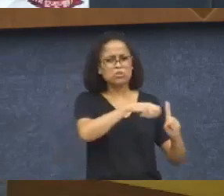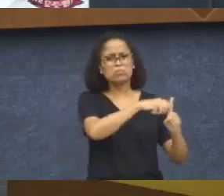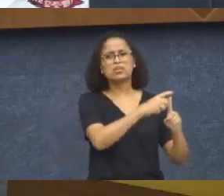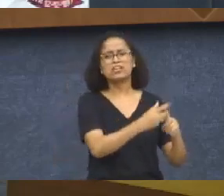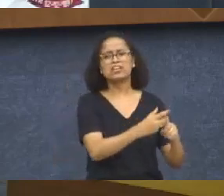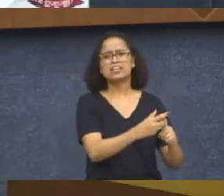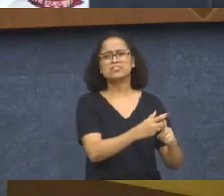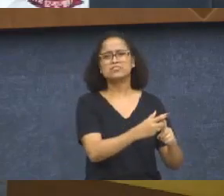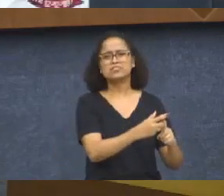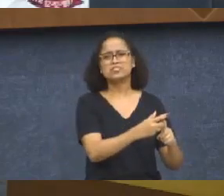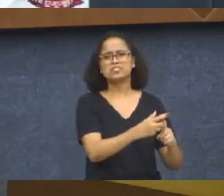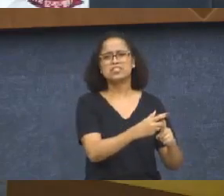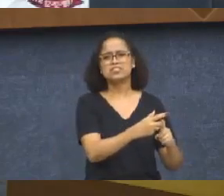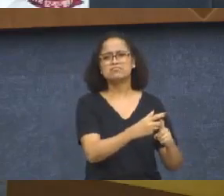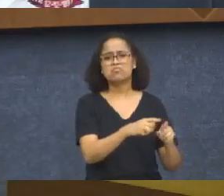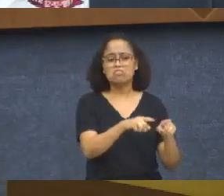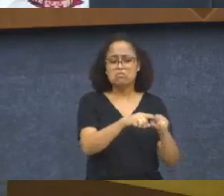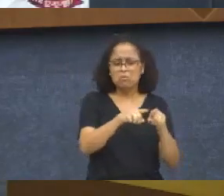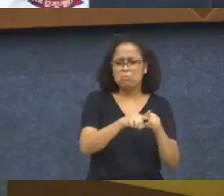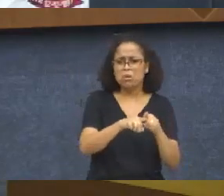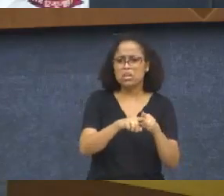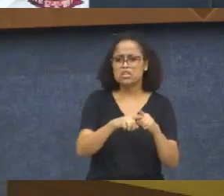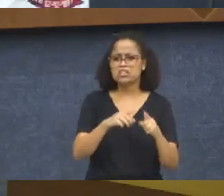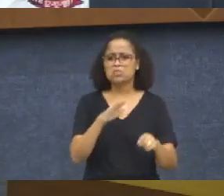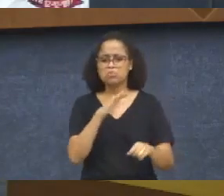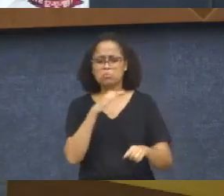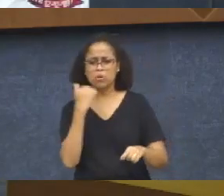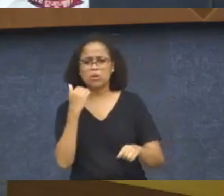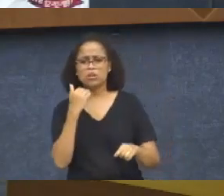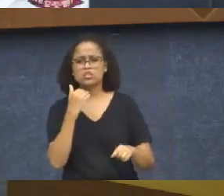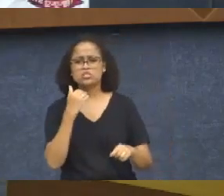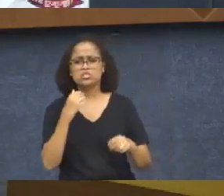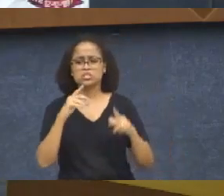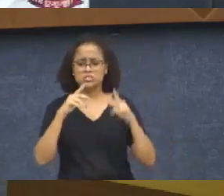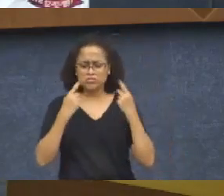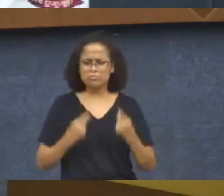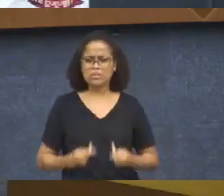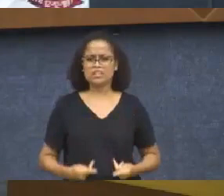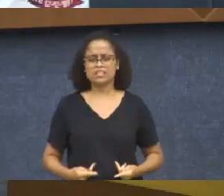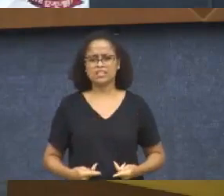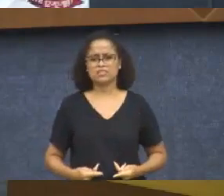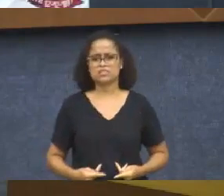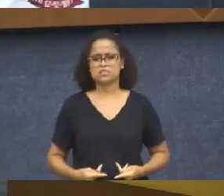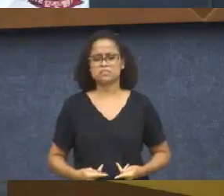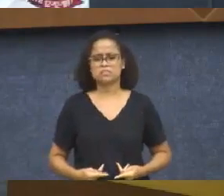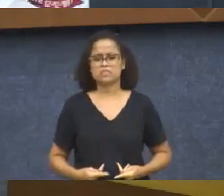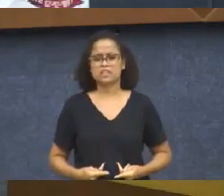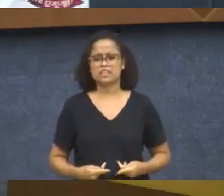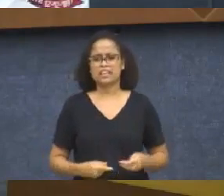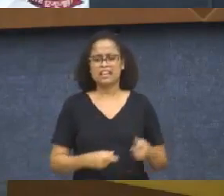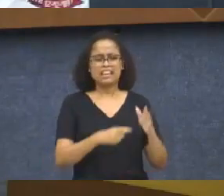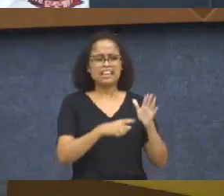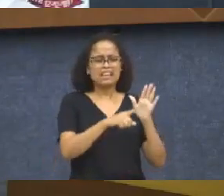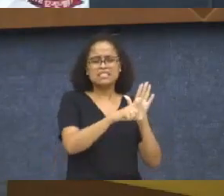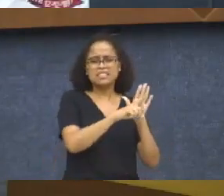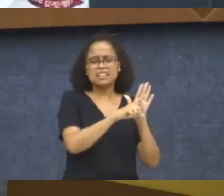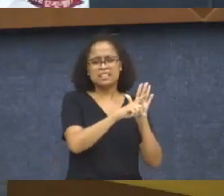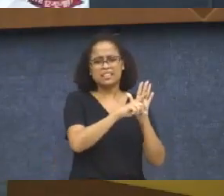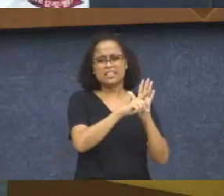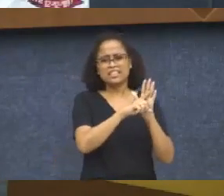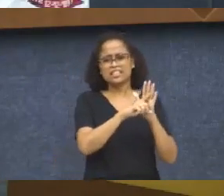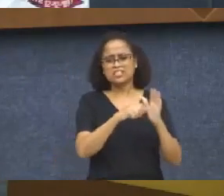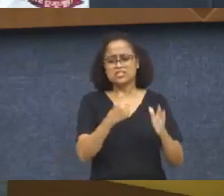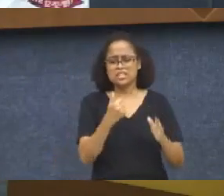não só a deles, mas também de humanos? Então, essa 10 anos foi uma lei assim, totalmente exagerada esse